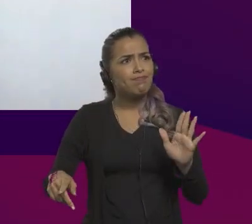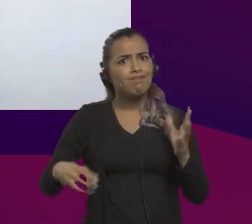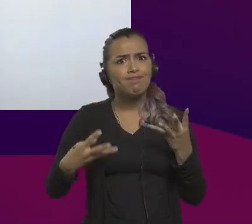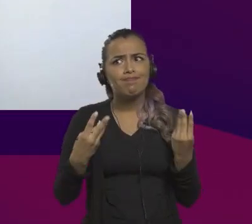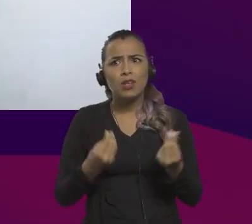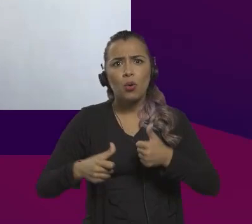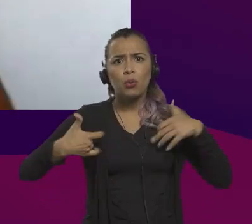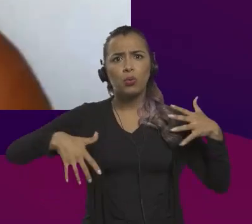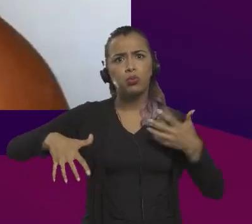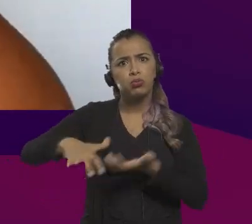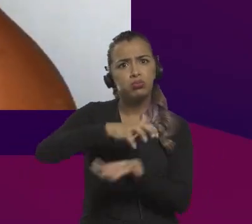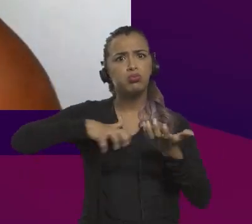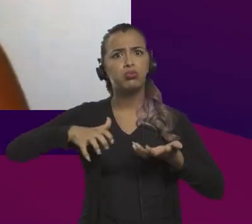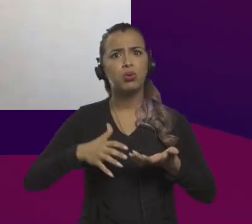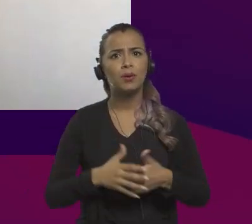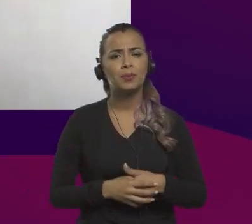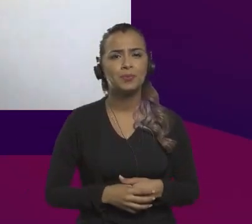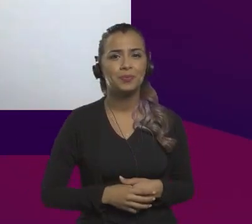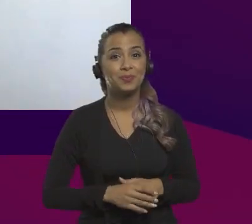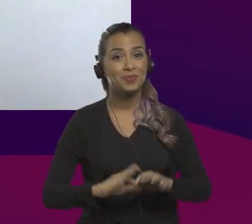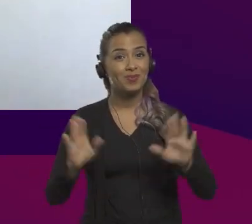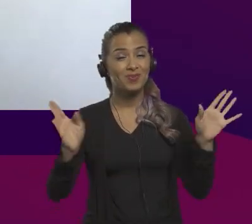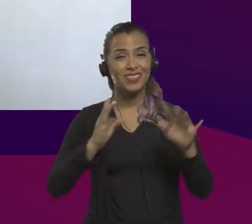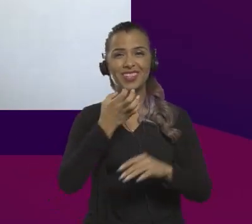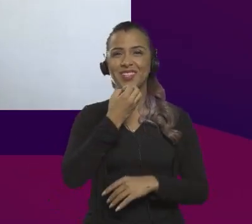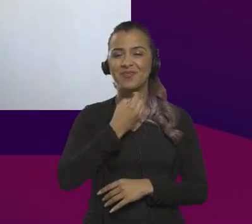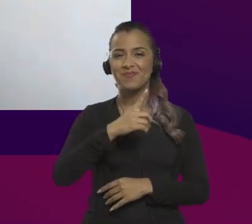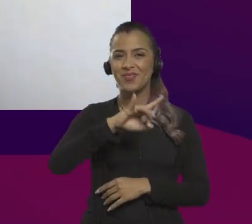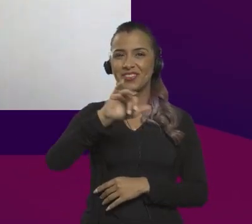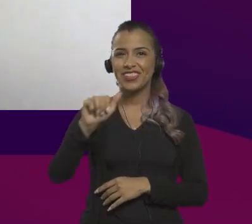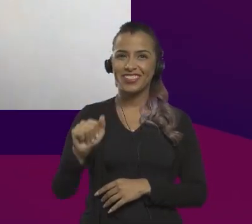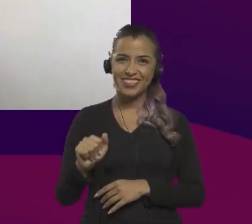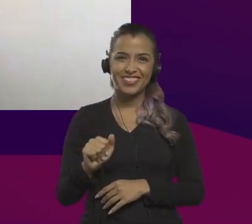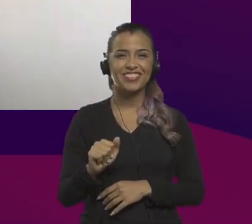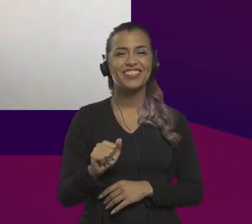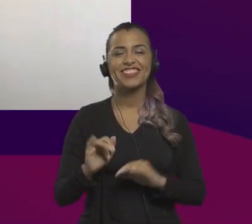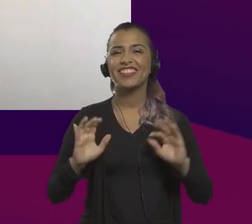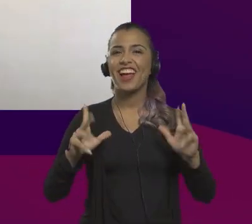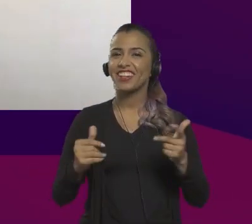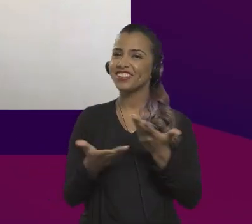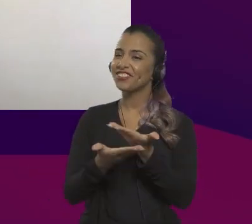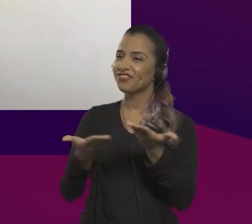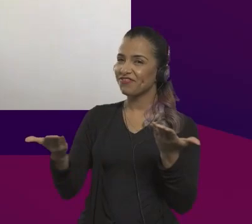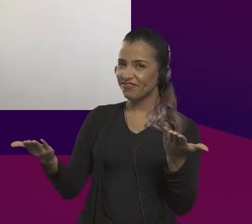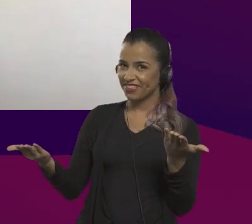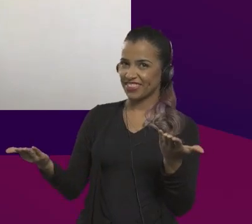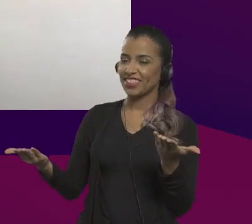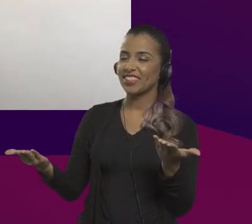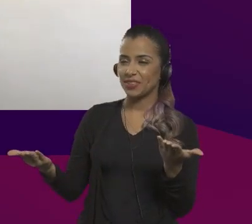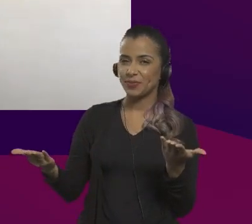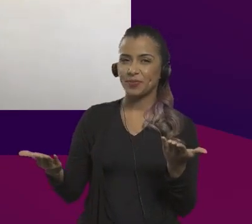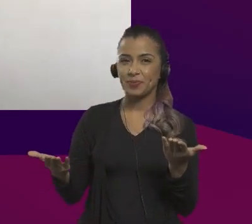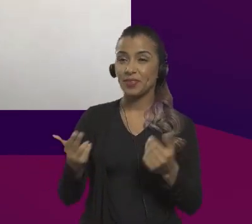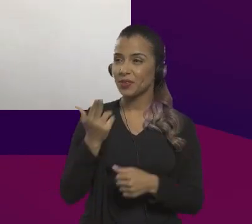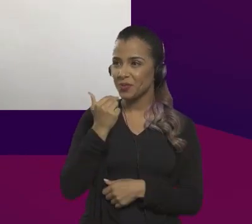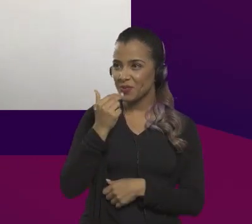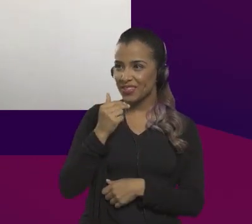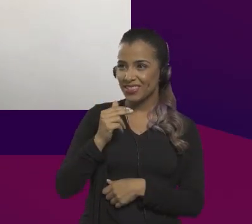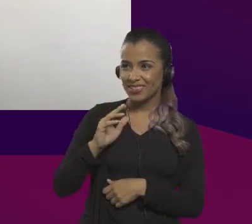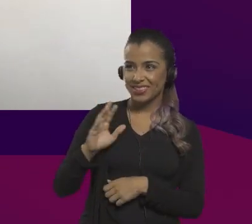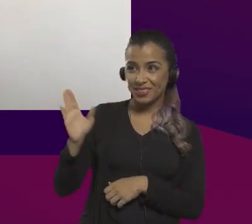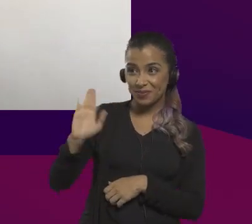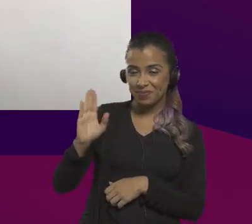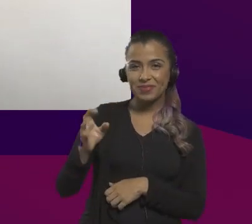Oi, gente, bom dia. Bom dia, Mark. Bom dia, Flávia, Xanda, toda a nutricionista também, todo mundo que